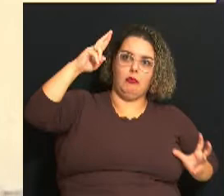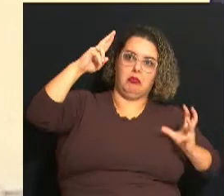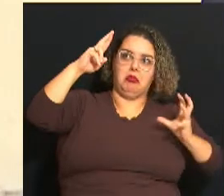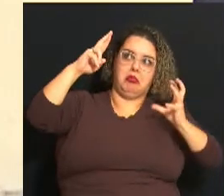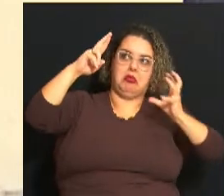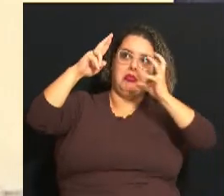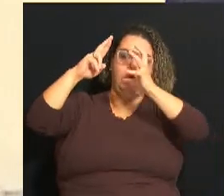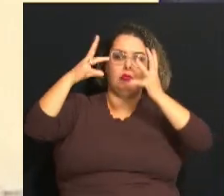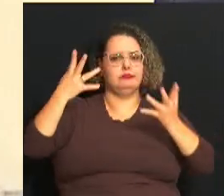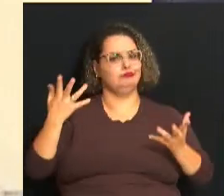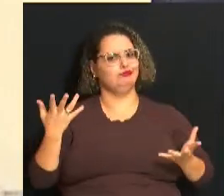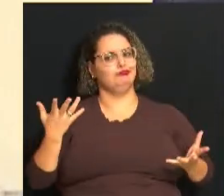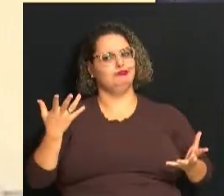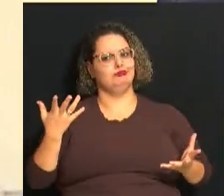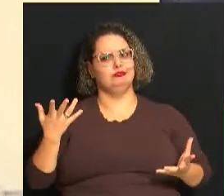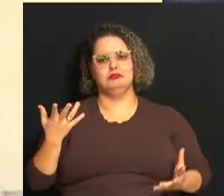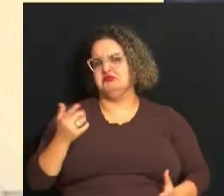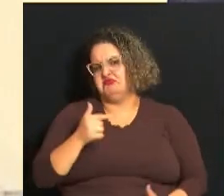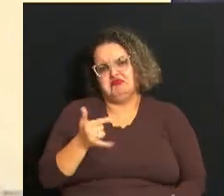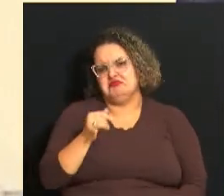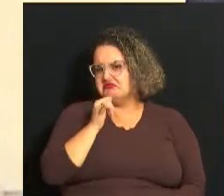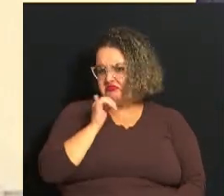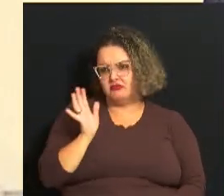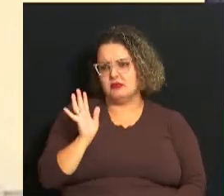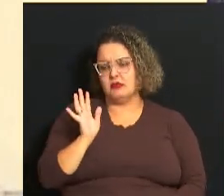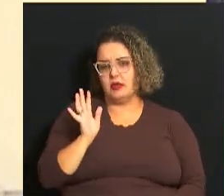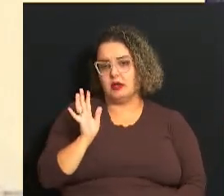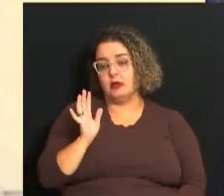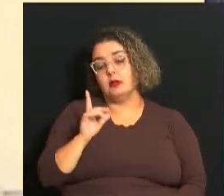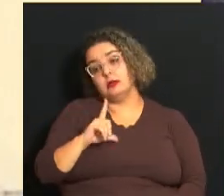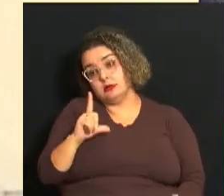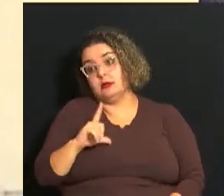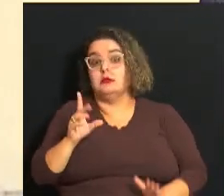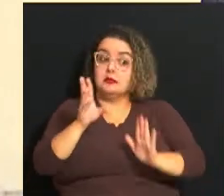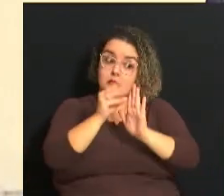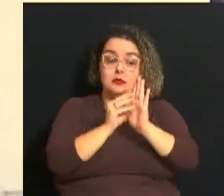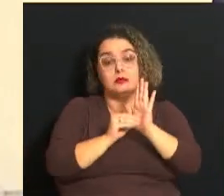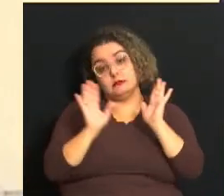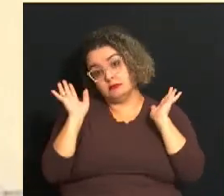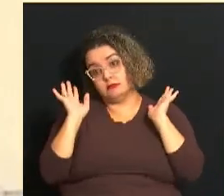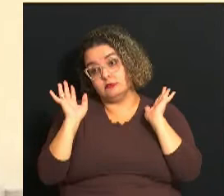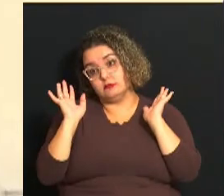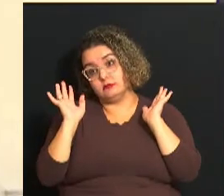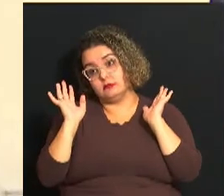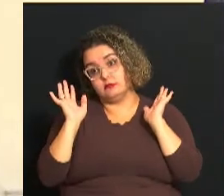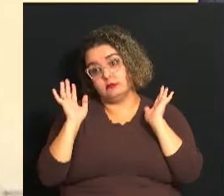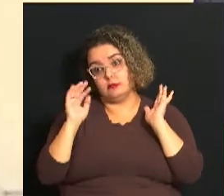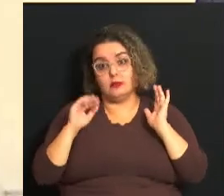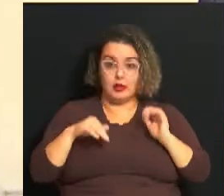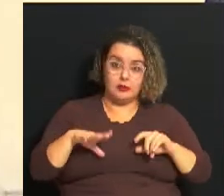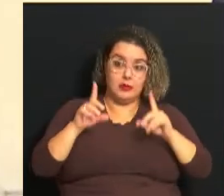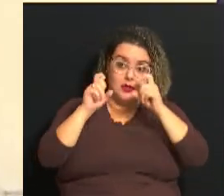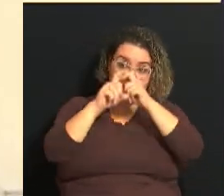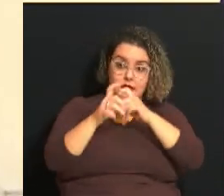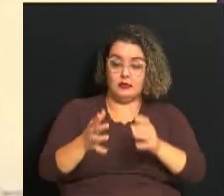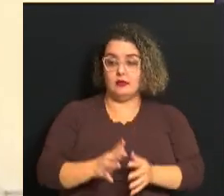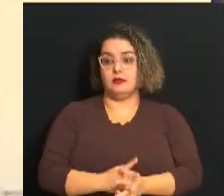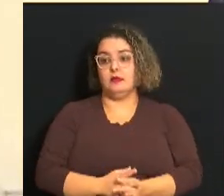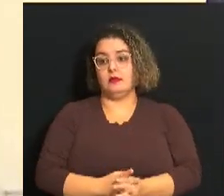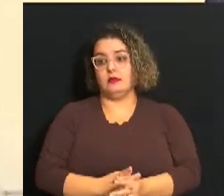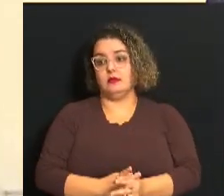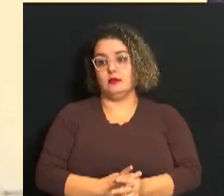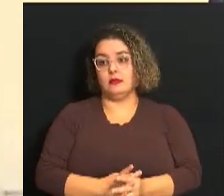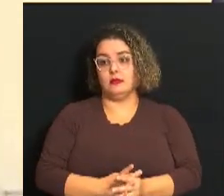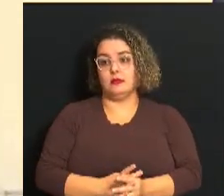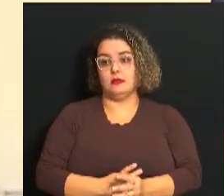eu eu preciso não tem nenhum exame para dar mas existe conceitualmente é porque salvo